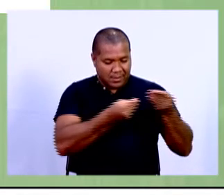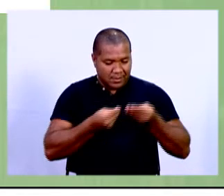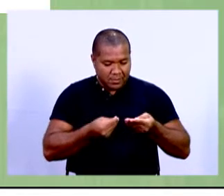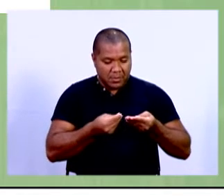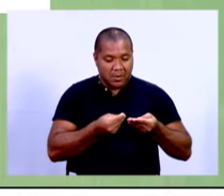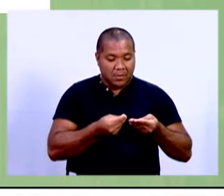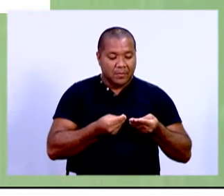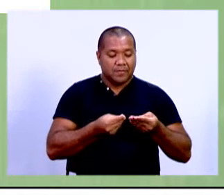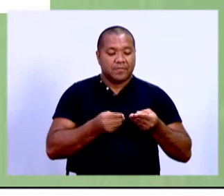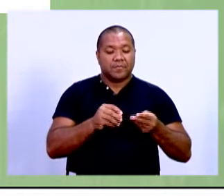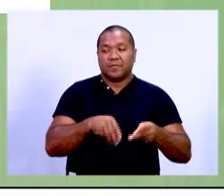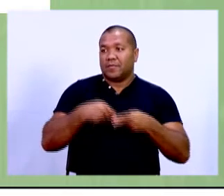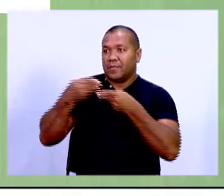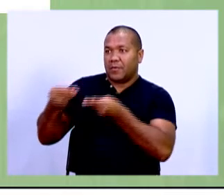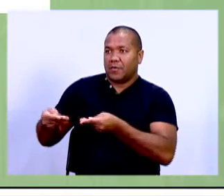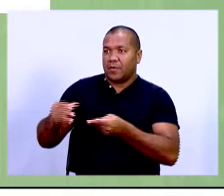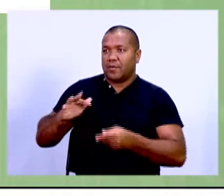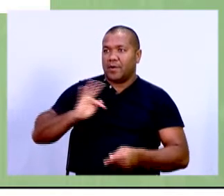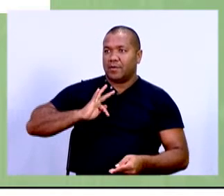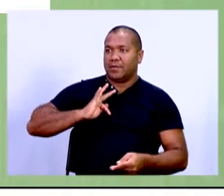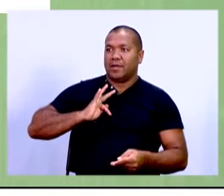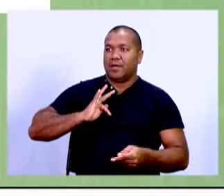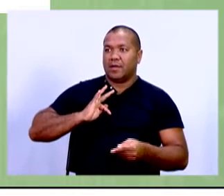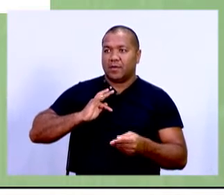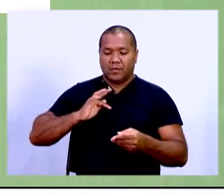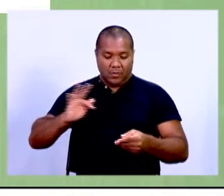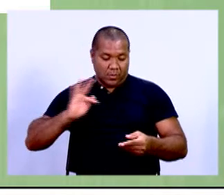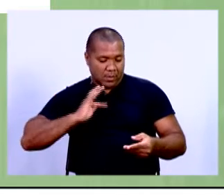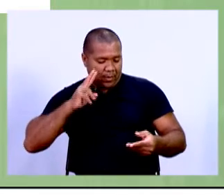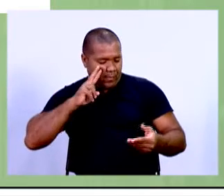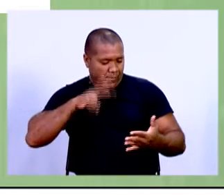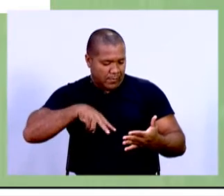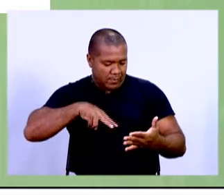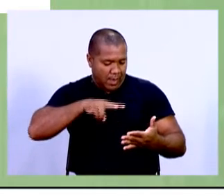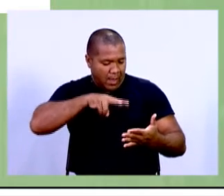para o técnico viu, avaliou,